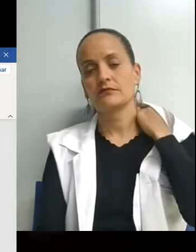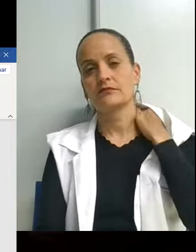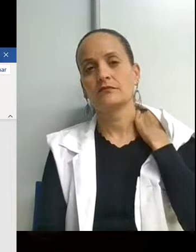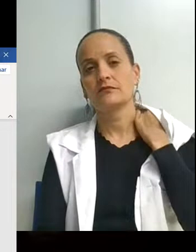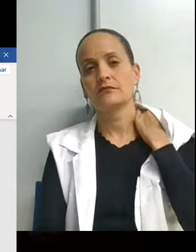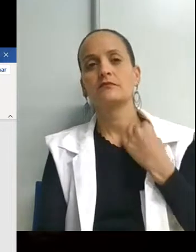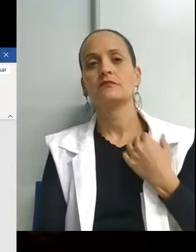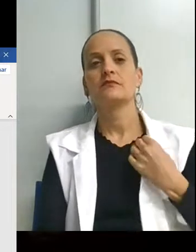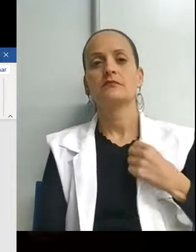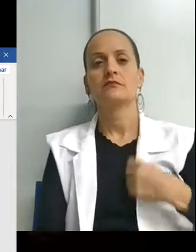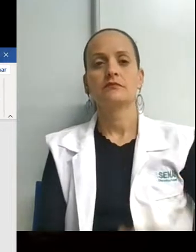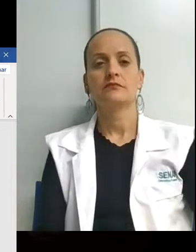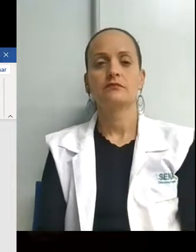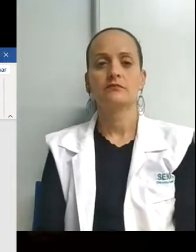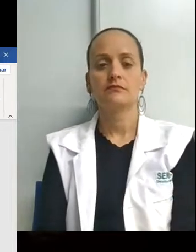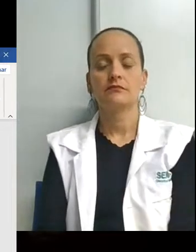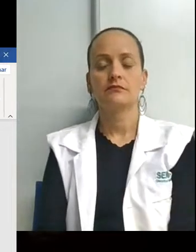Inserir.